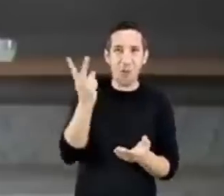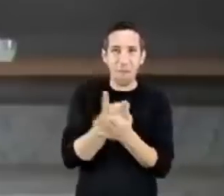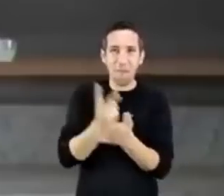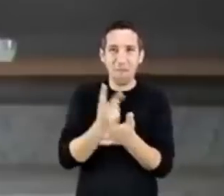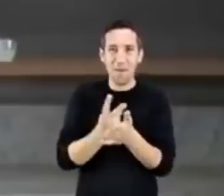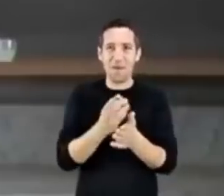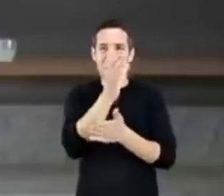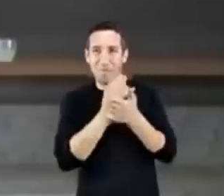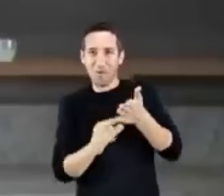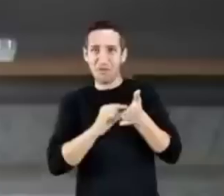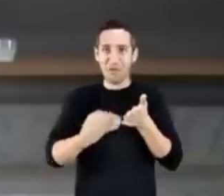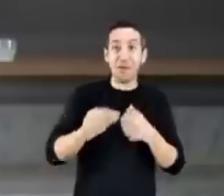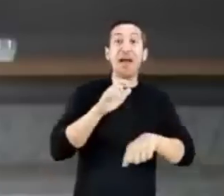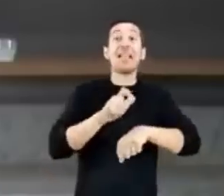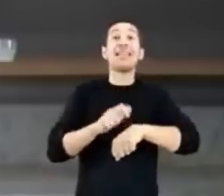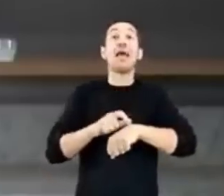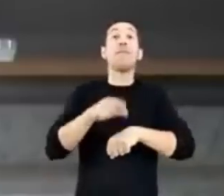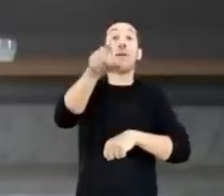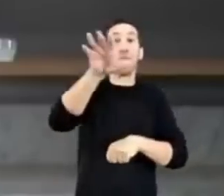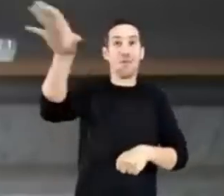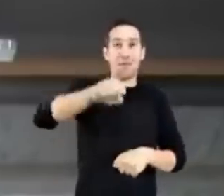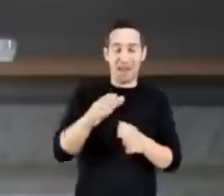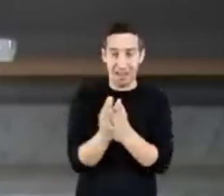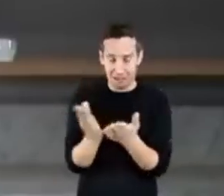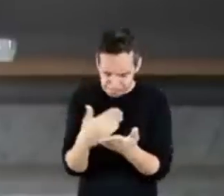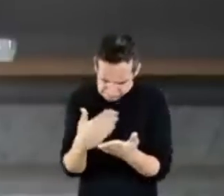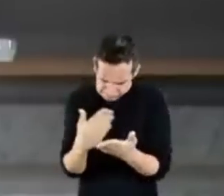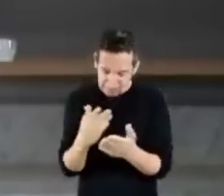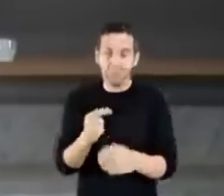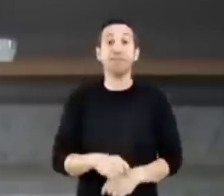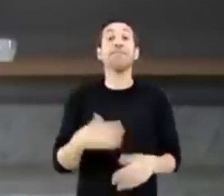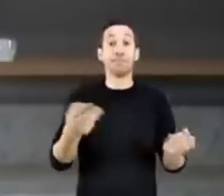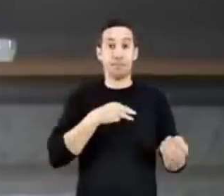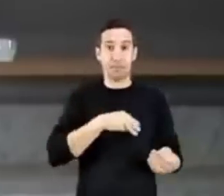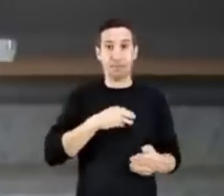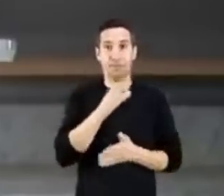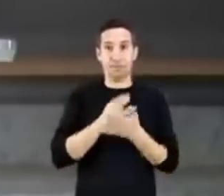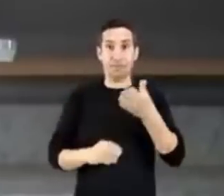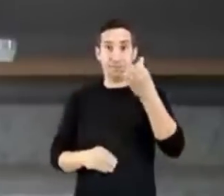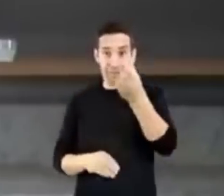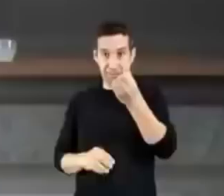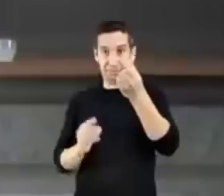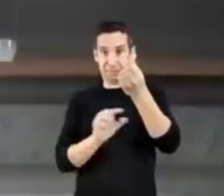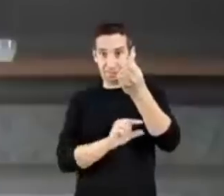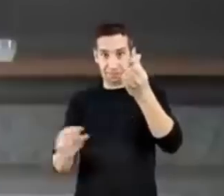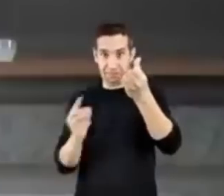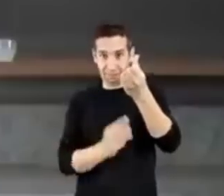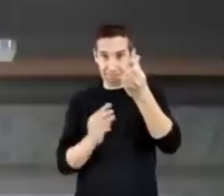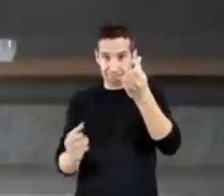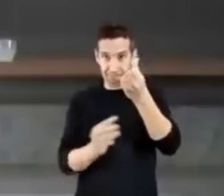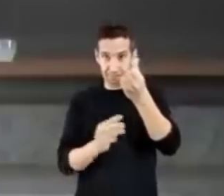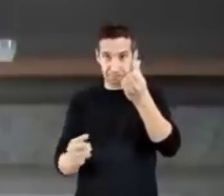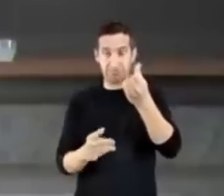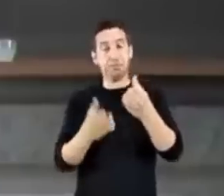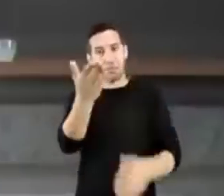gente repete para dar tempo a pessoa pegar e acompanhar Mateus 6:33 a atenção amigo